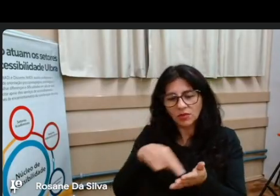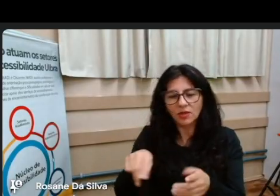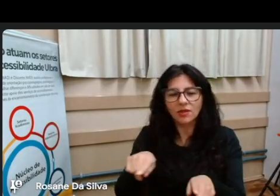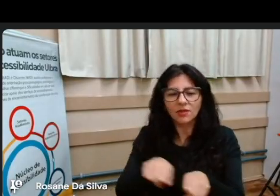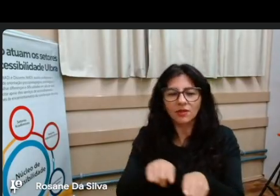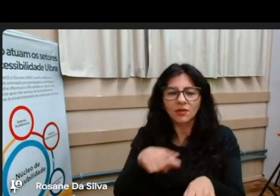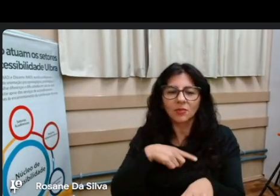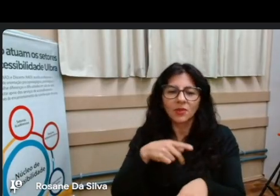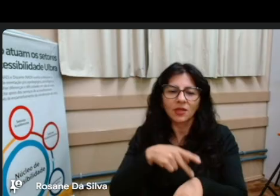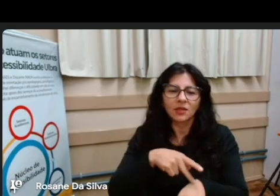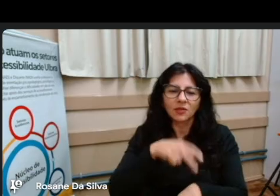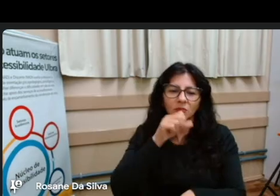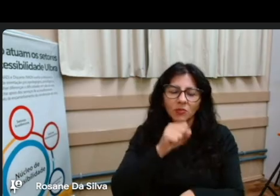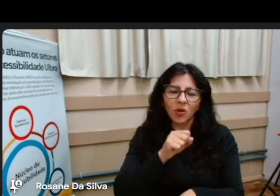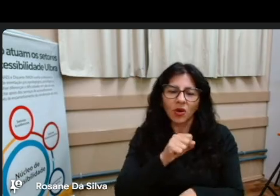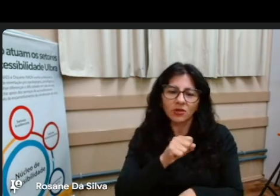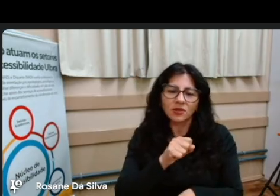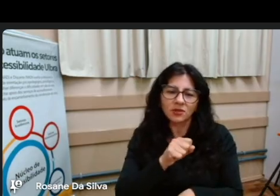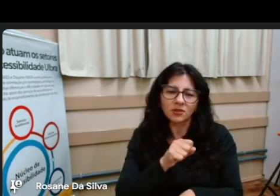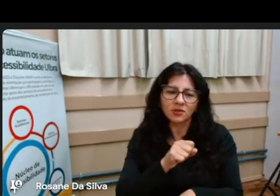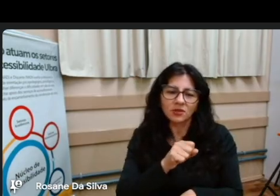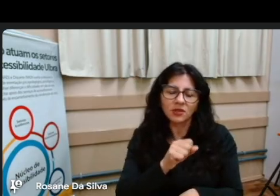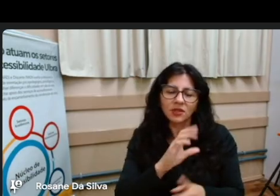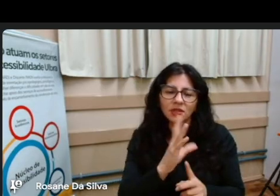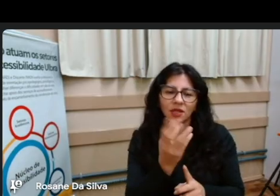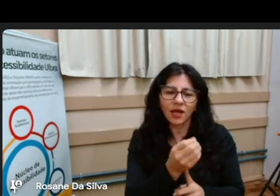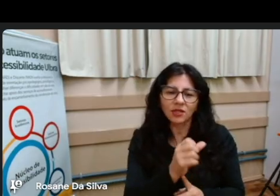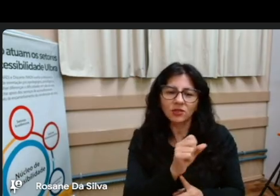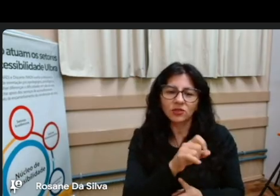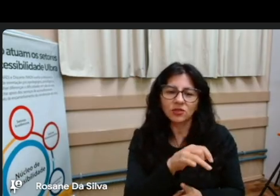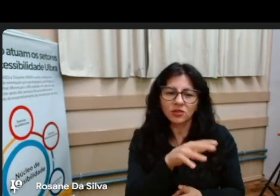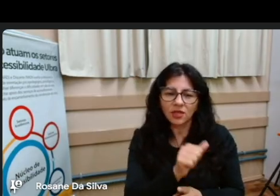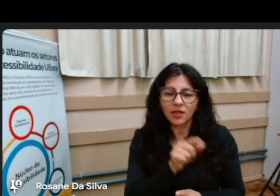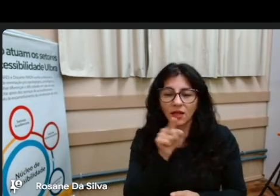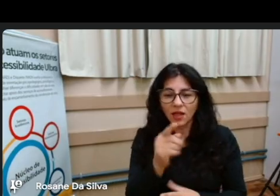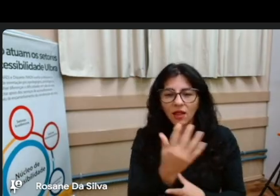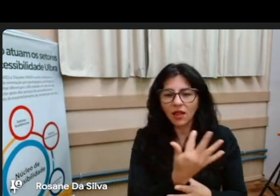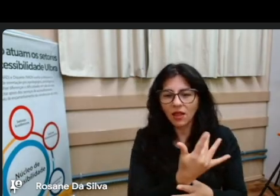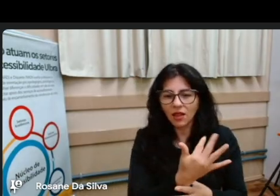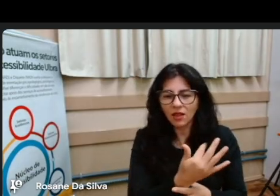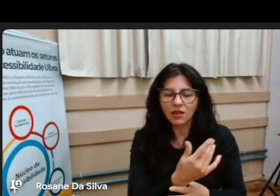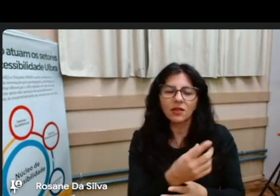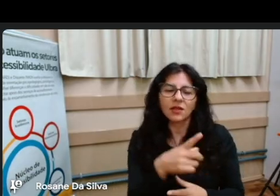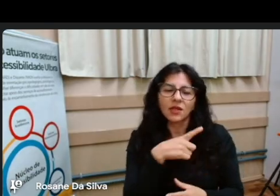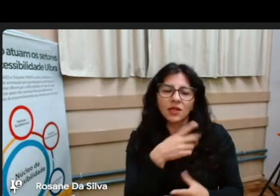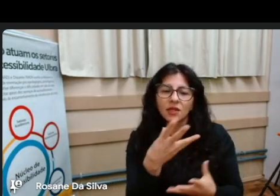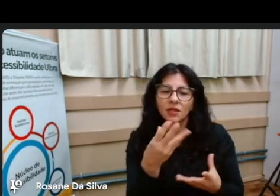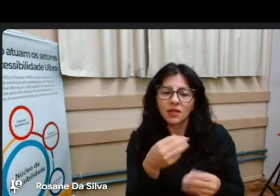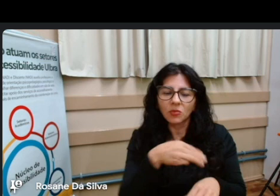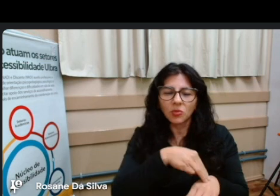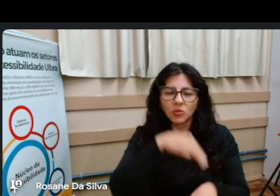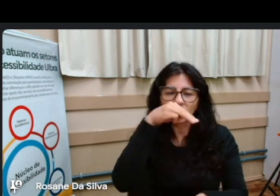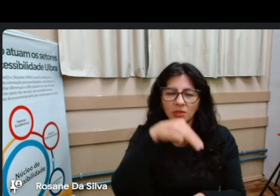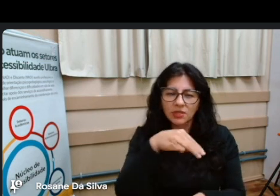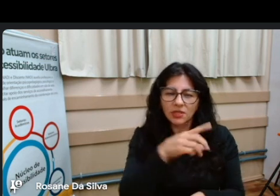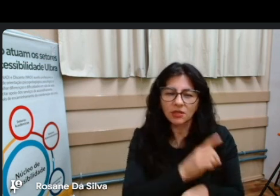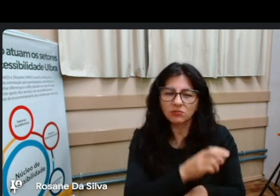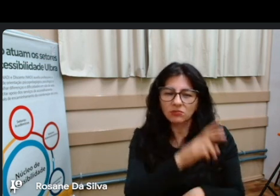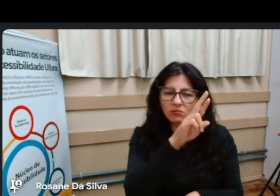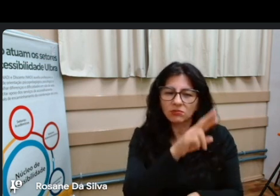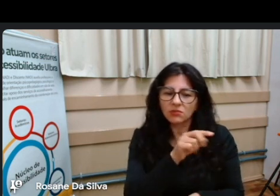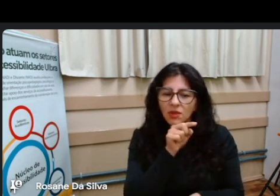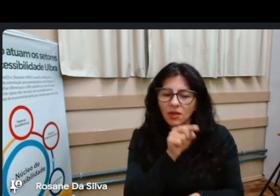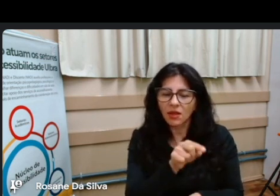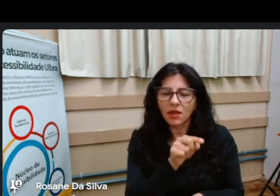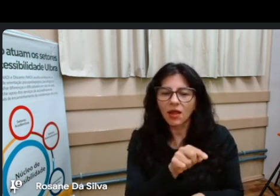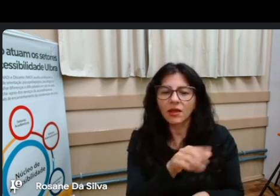de graduação de dança a gente tem o programa de pós-graduação em artes cênicas na UFRGS eh que tem acolhido muitos